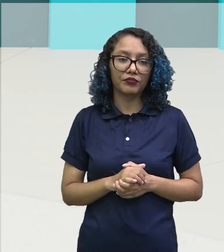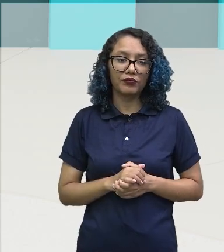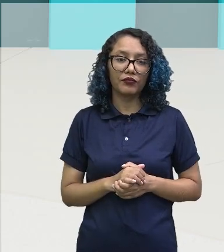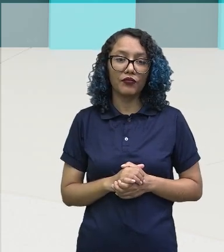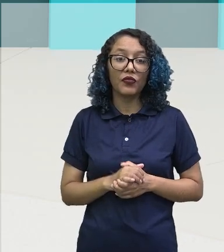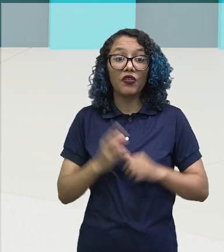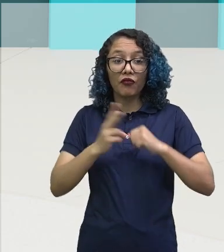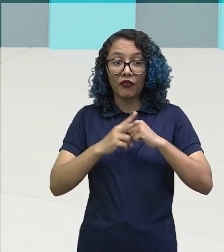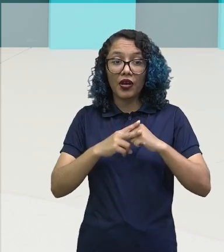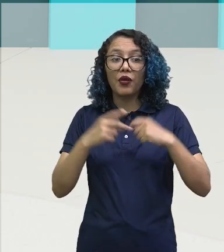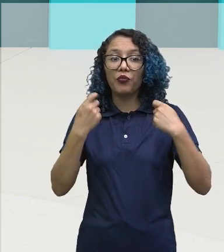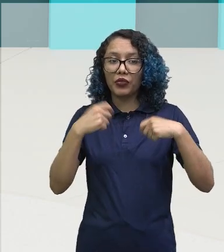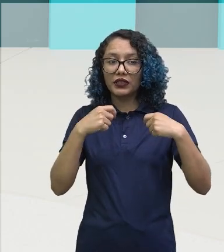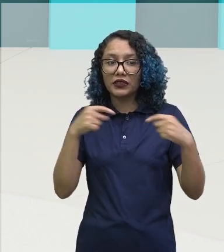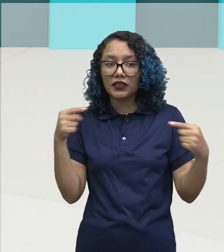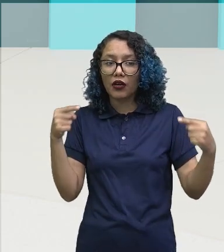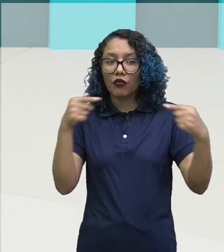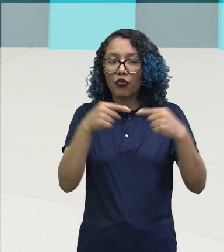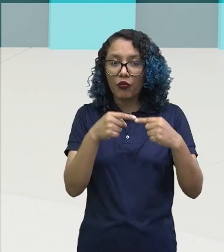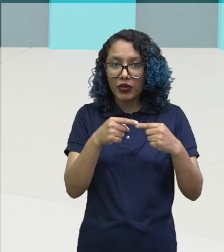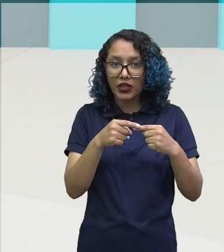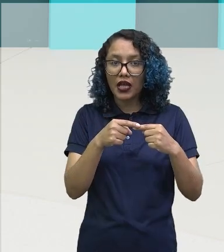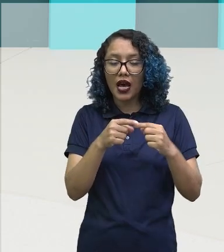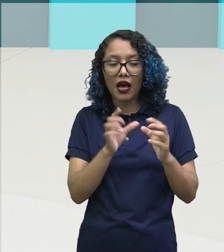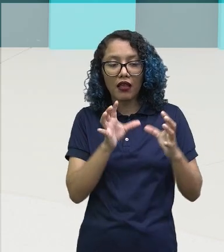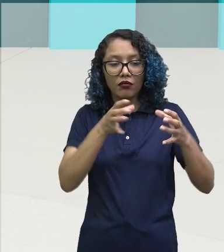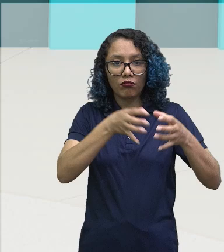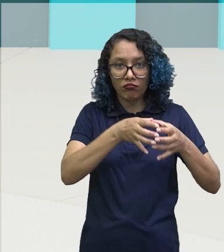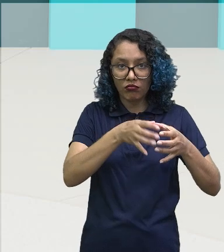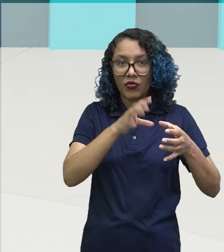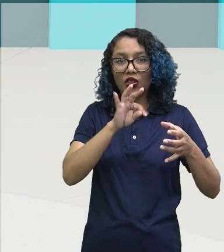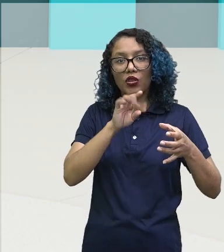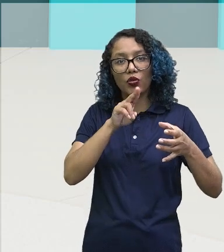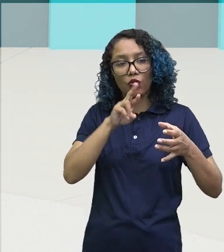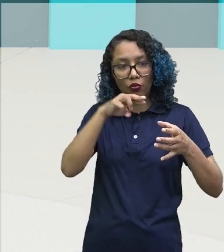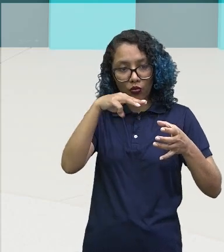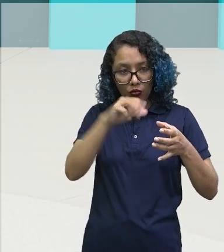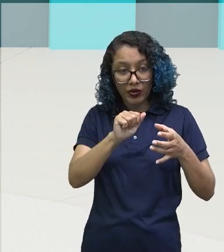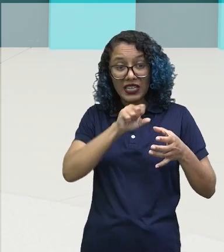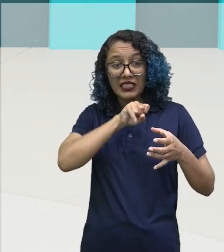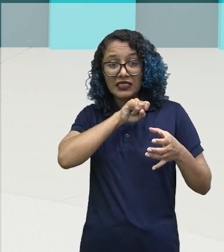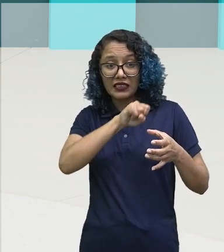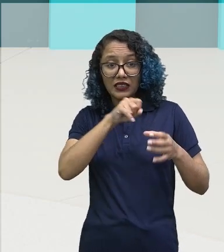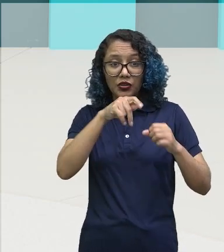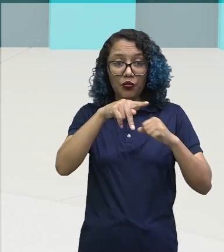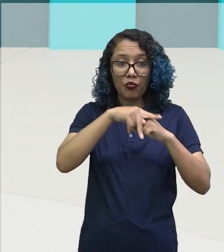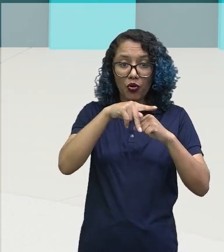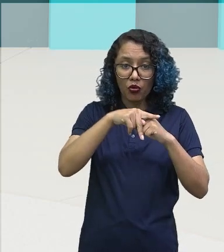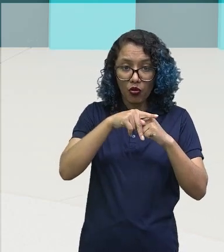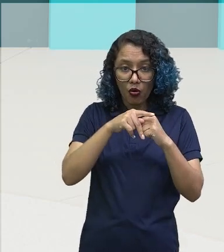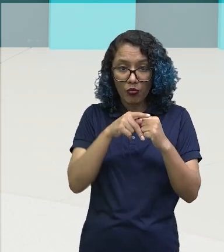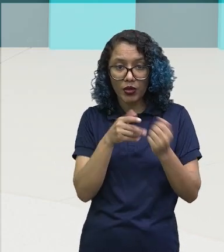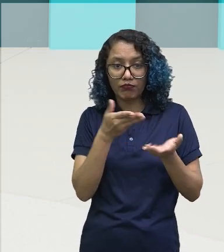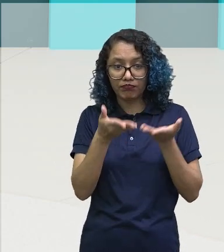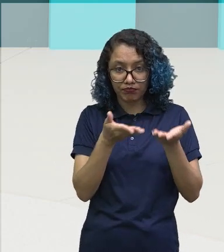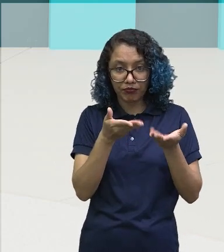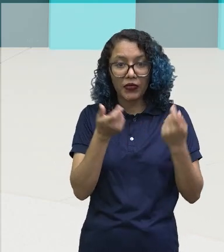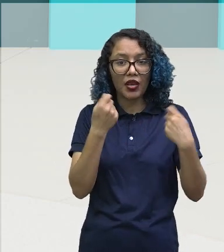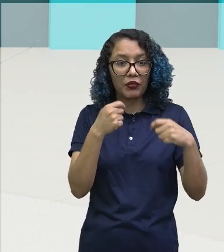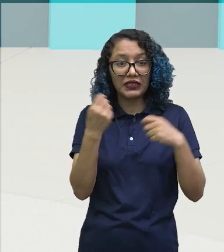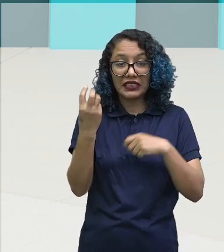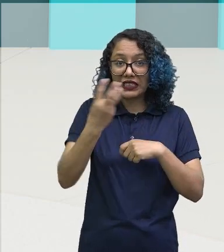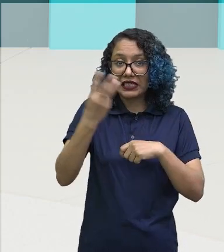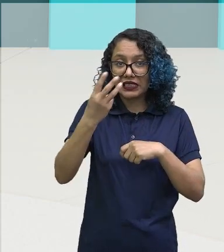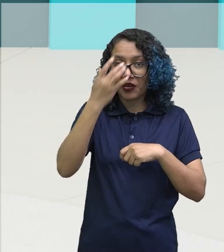turma, que é o coletivo. Quando ele for pronome de tratamento, o verbo fica na terceira pessoa do singular.